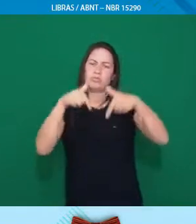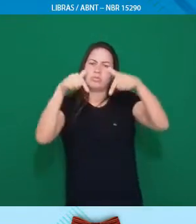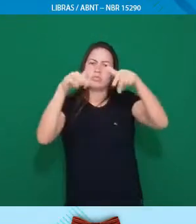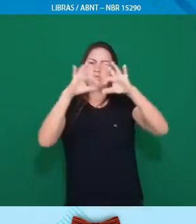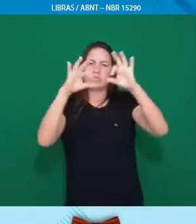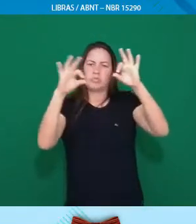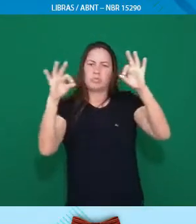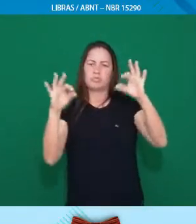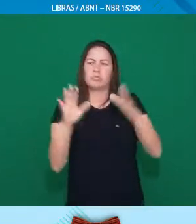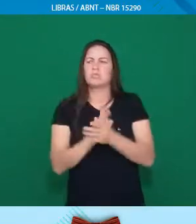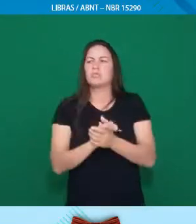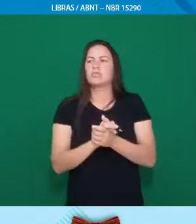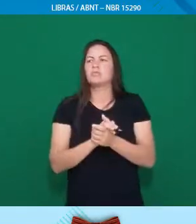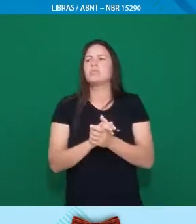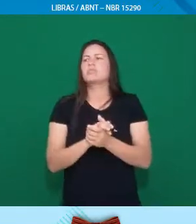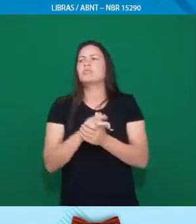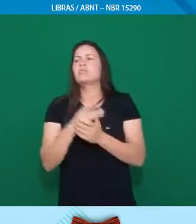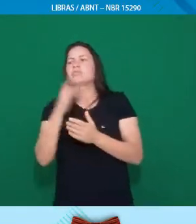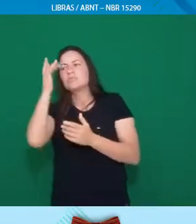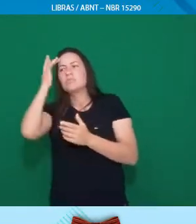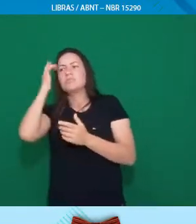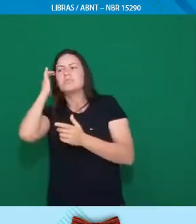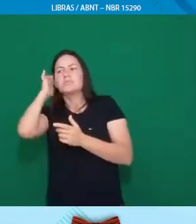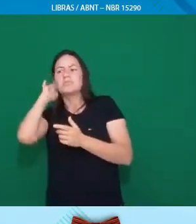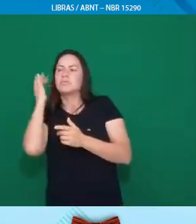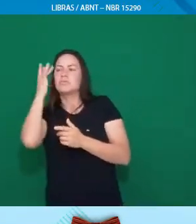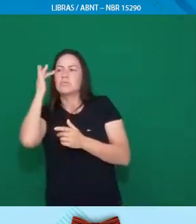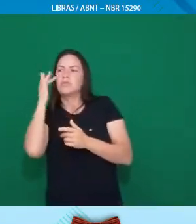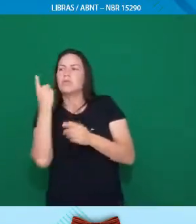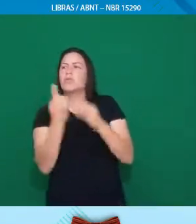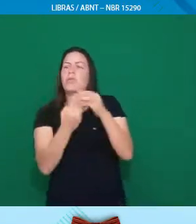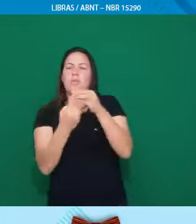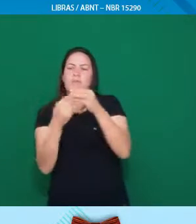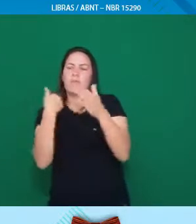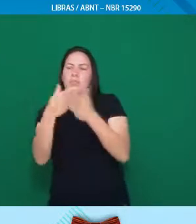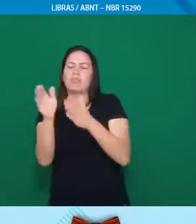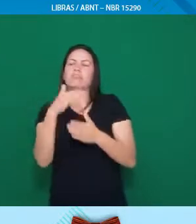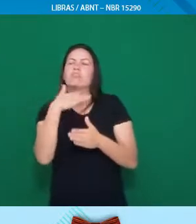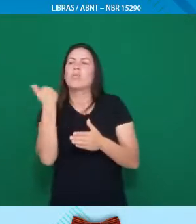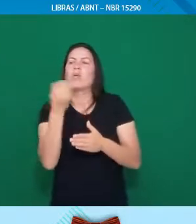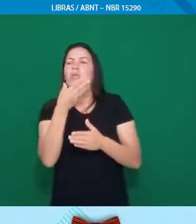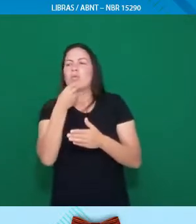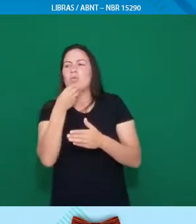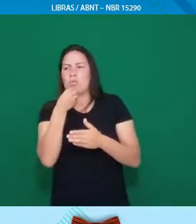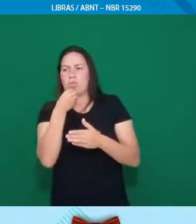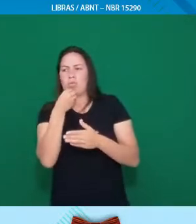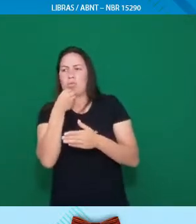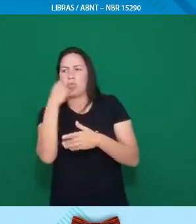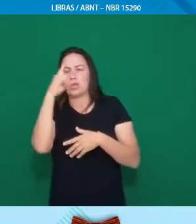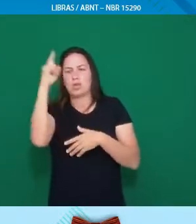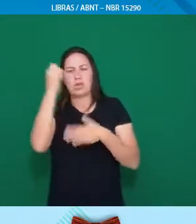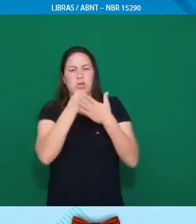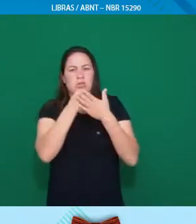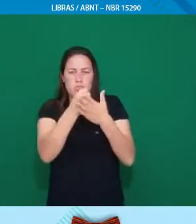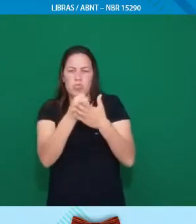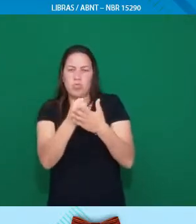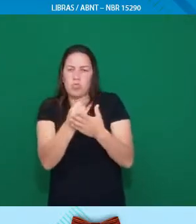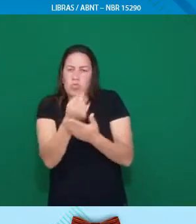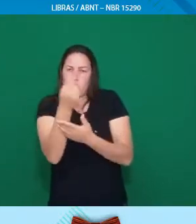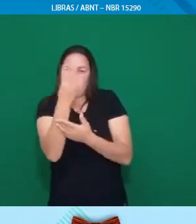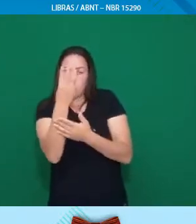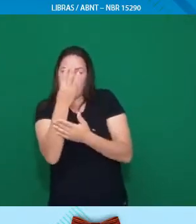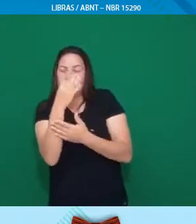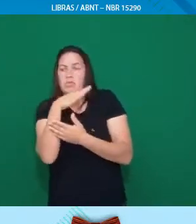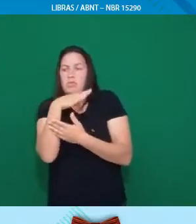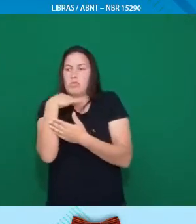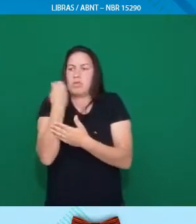receber essa noção até mesmo a gente sabe que infelizmente nessa situação uma pessoa acabou perdendo a vida mas graças o seu Cláudio